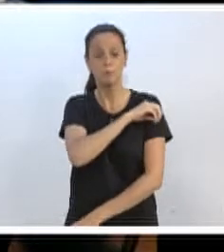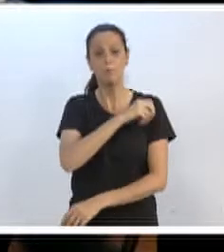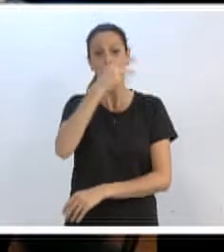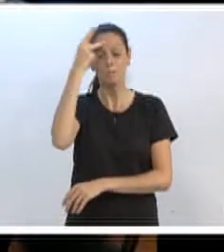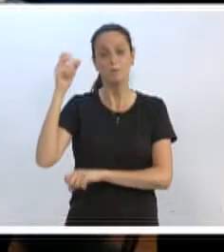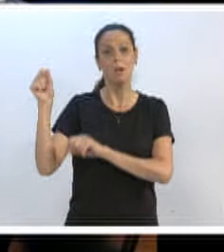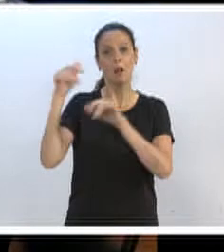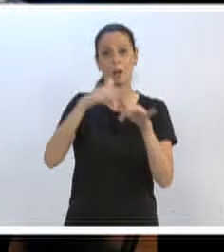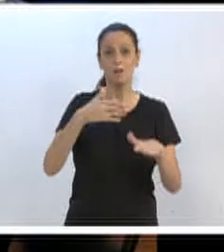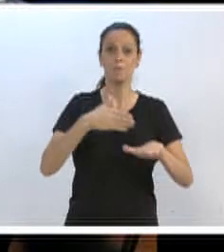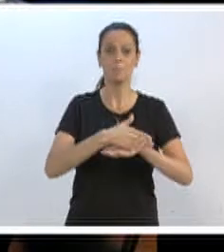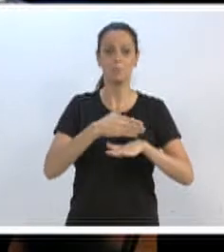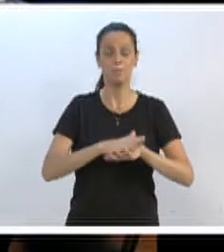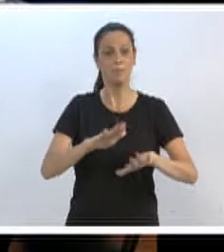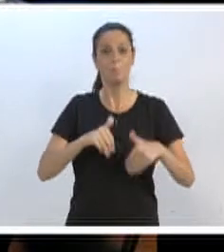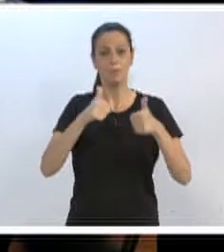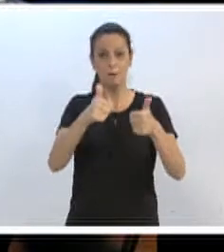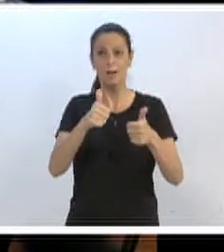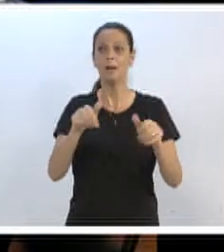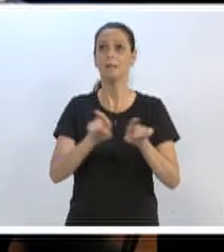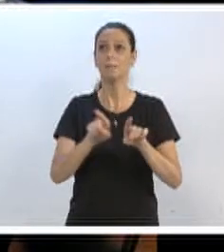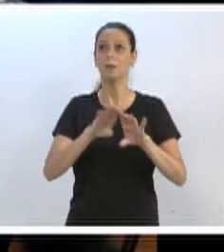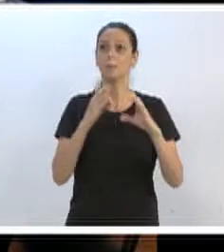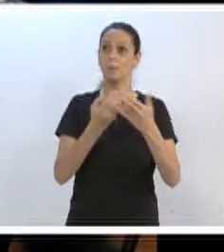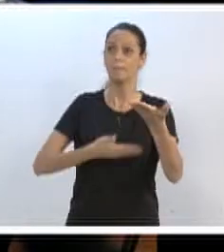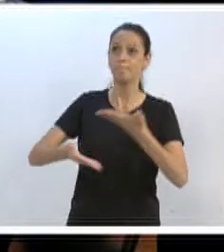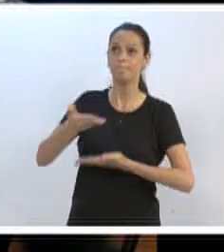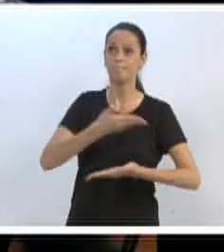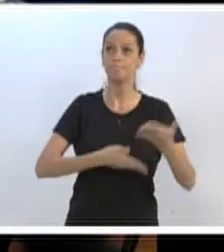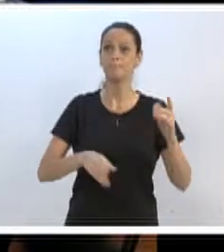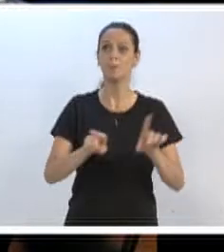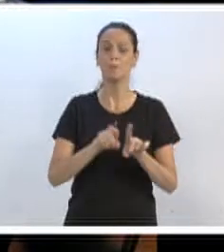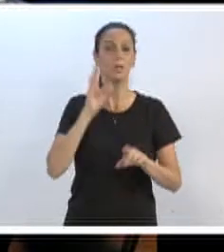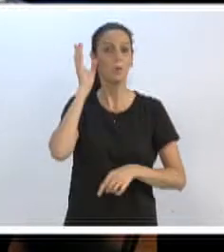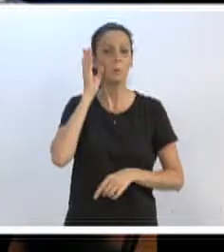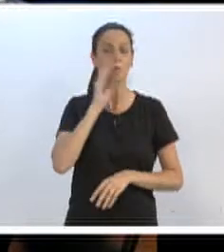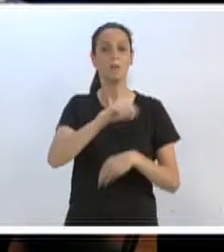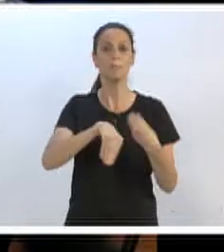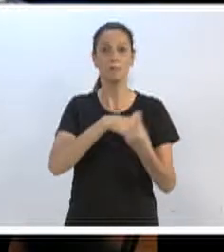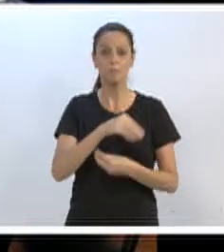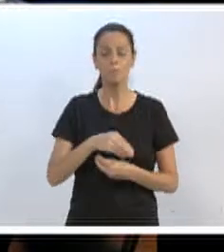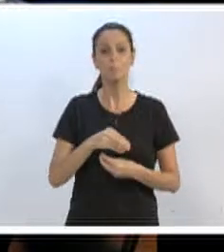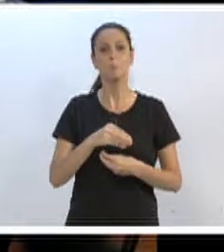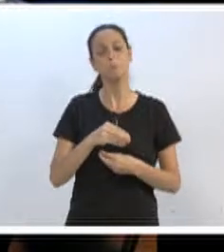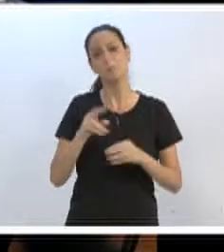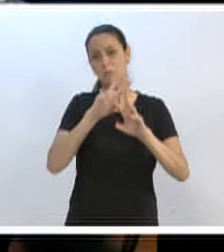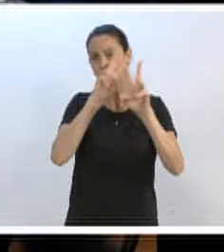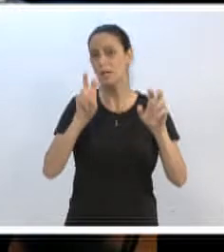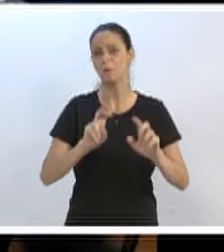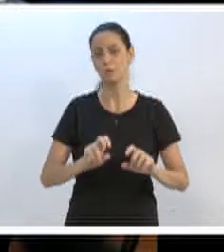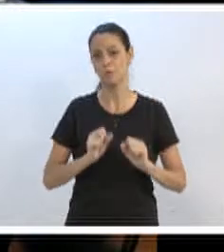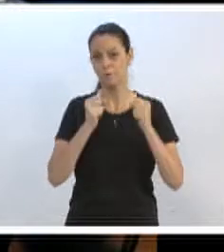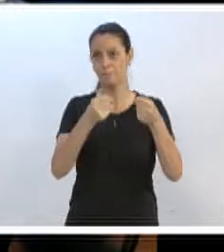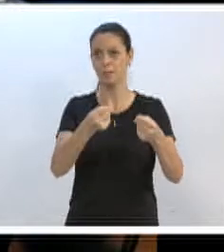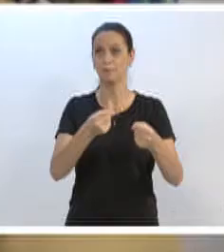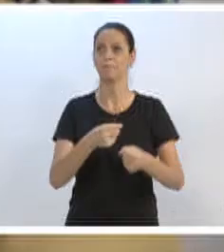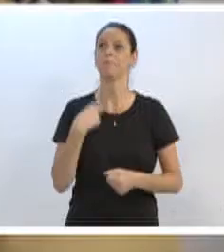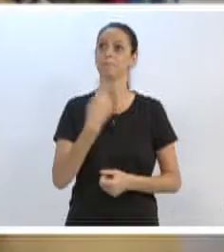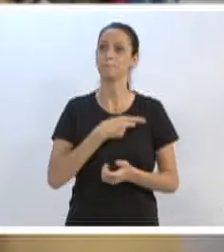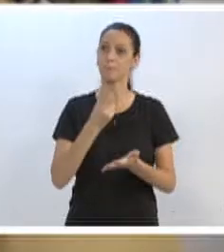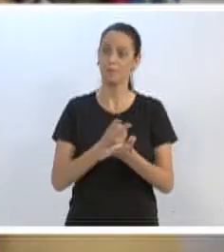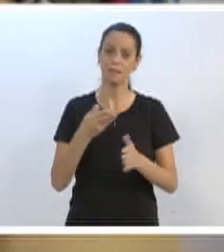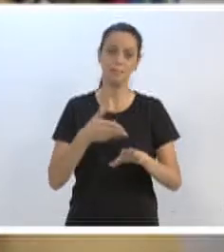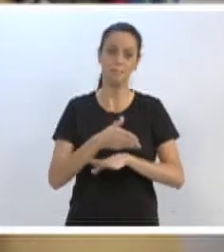busca de melhorias, aproximação da comunidade e trazer a conscientização e envolvimento para as causas locais. Nós sempre presenciamos, sempre participo,